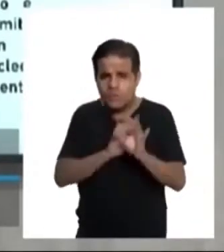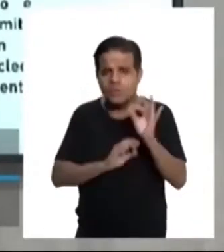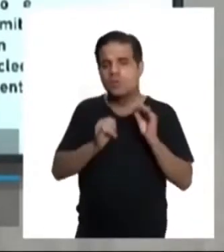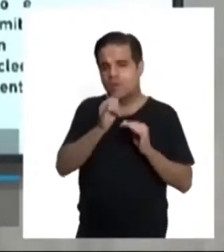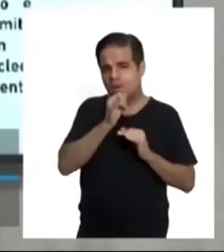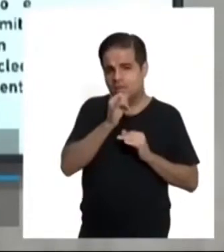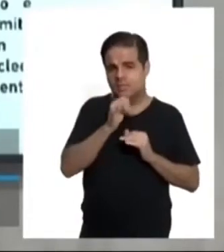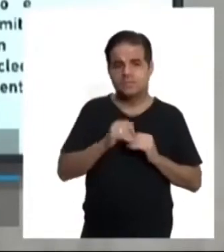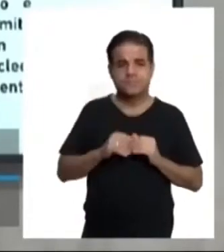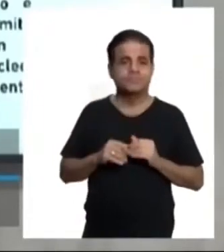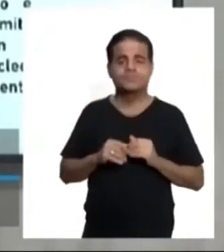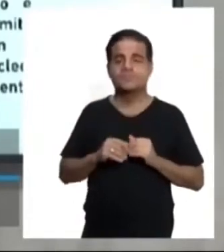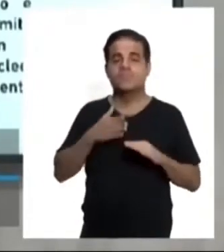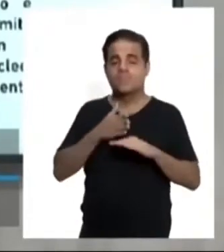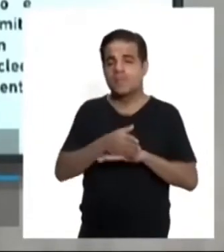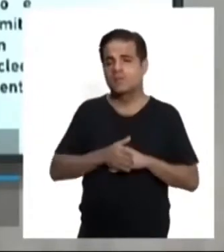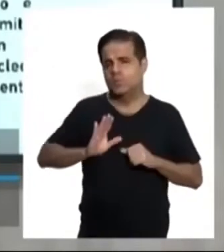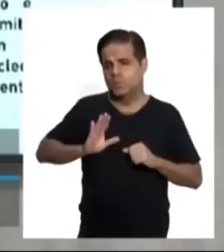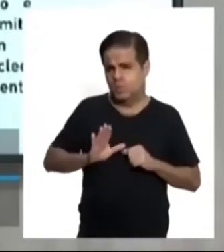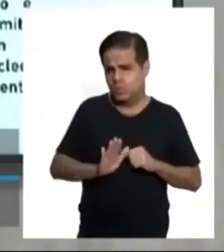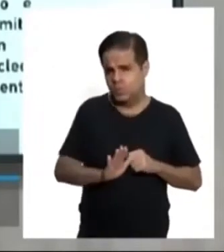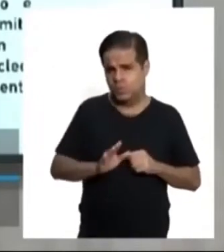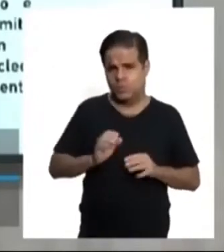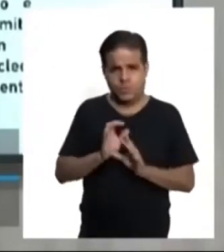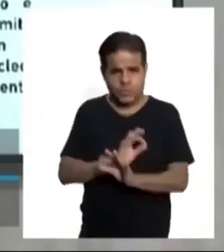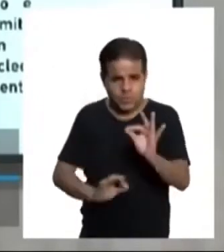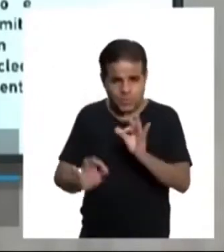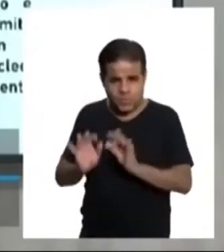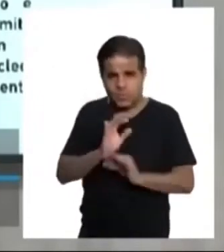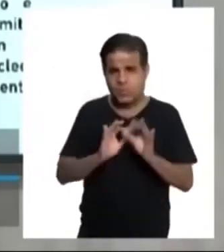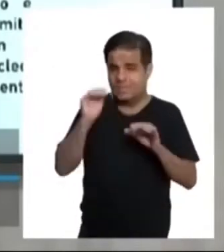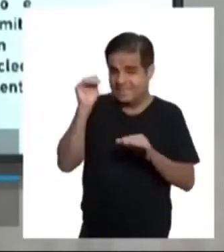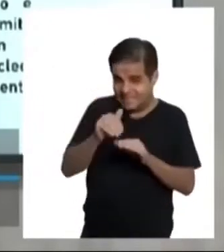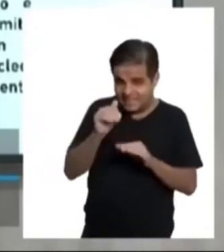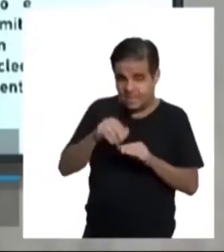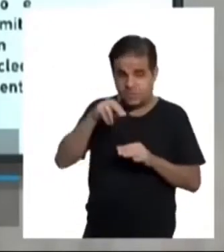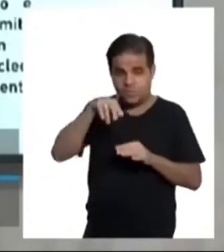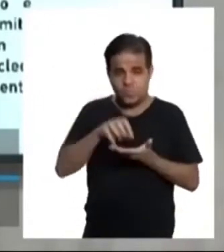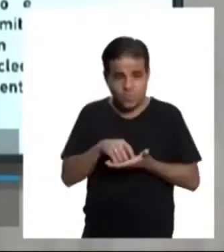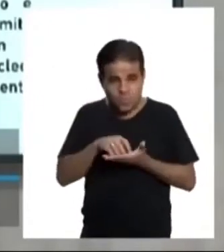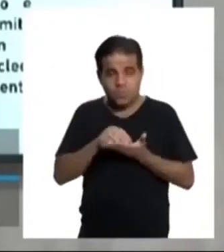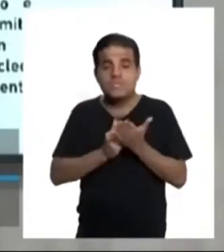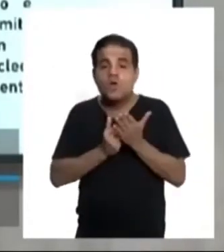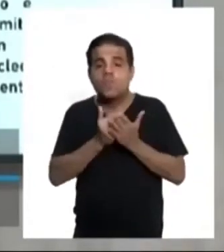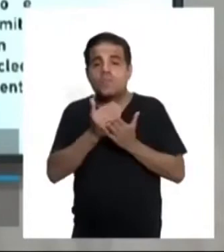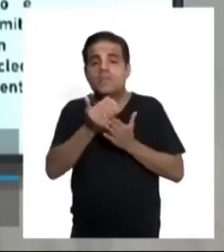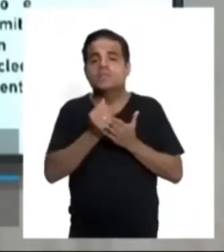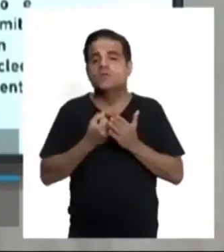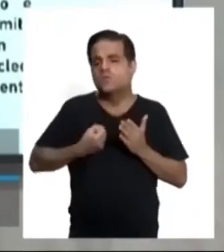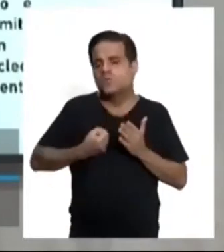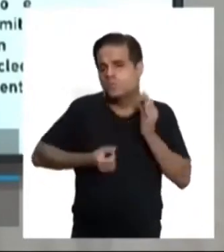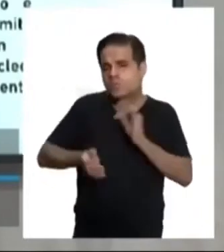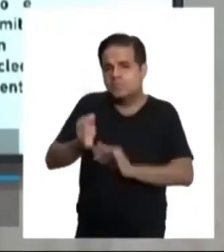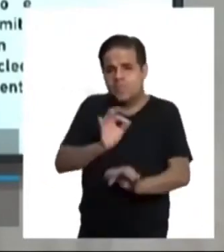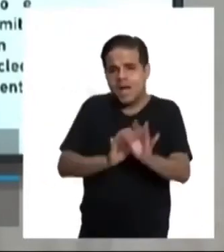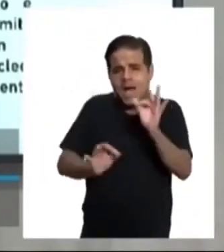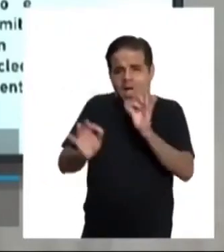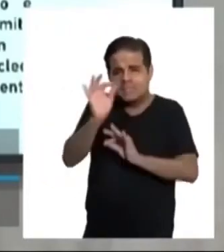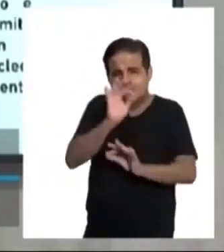você acelera uma partícula dentro do núcleo, você está aumentando o número de partículas no núcleo, você